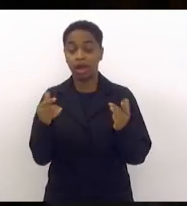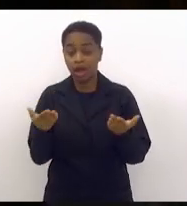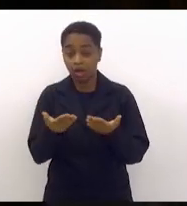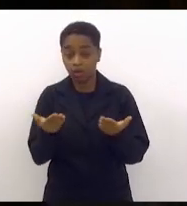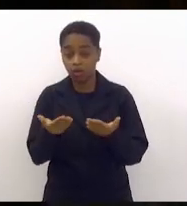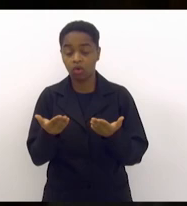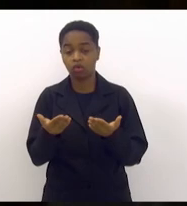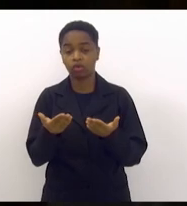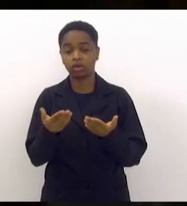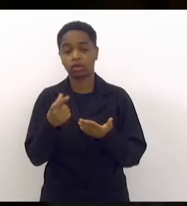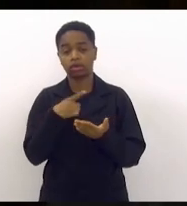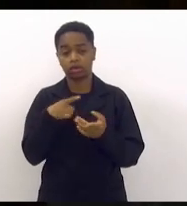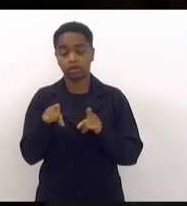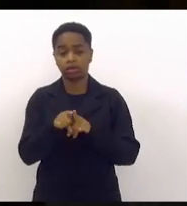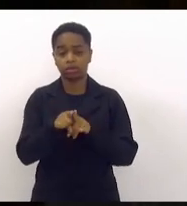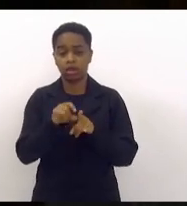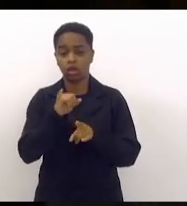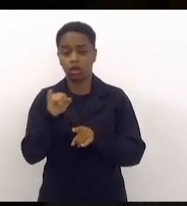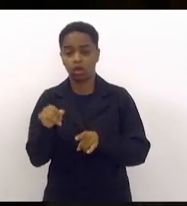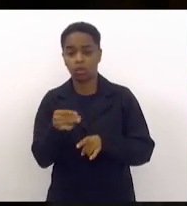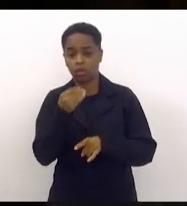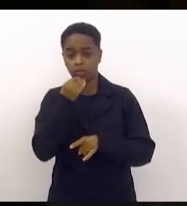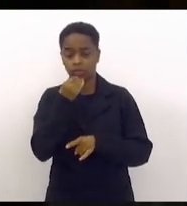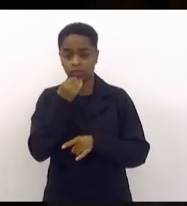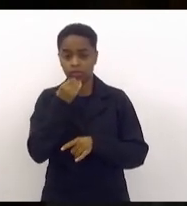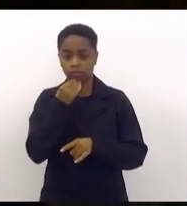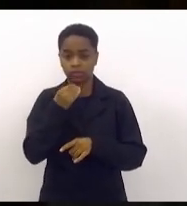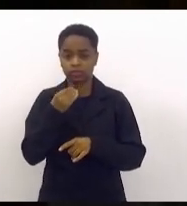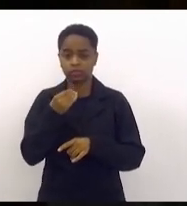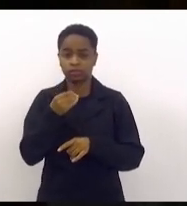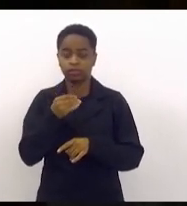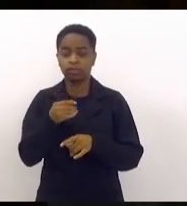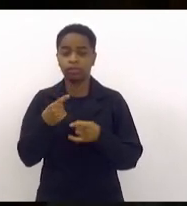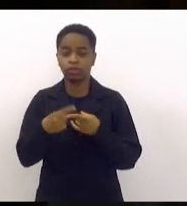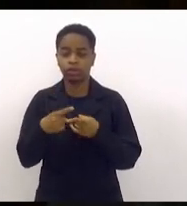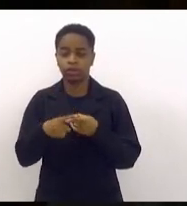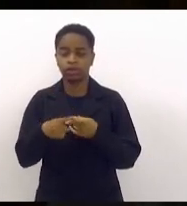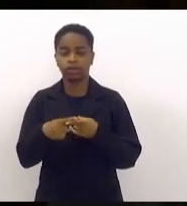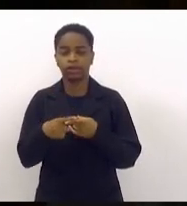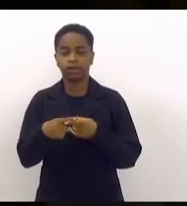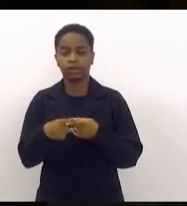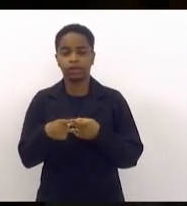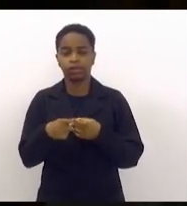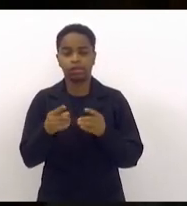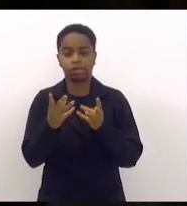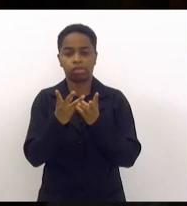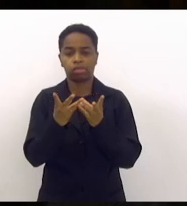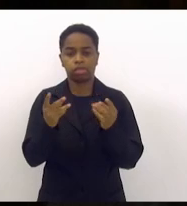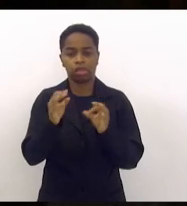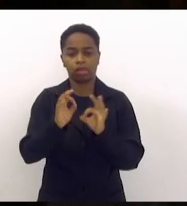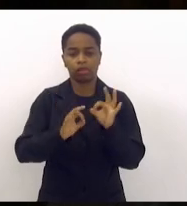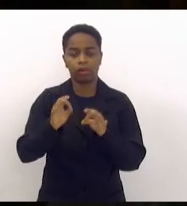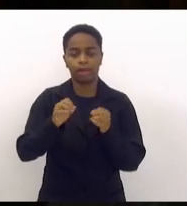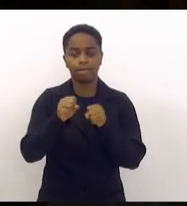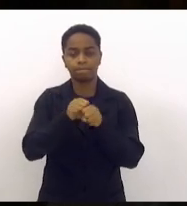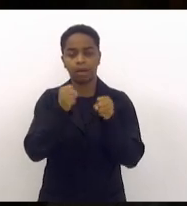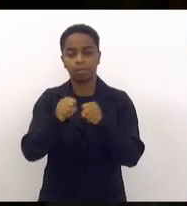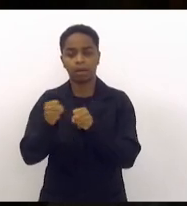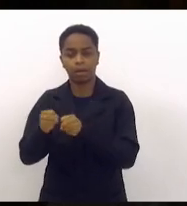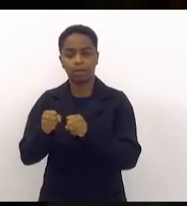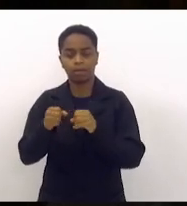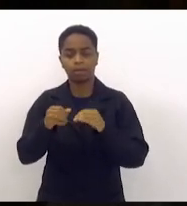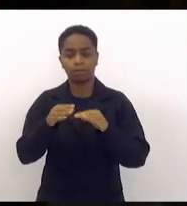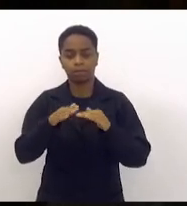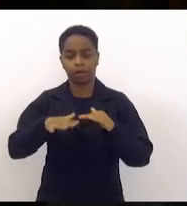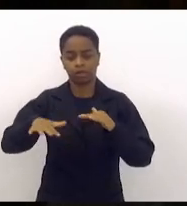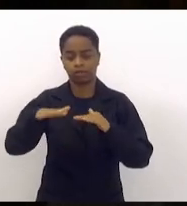Nós temos inclusive uma grande oportunidade com o desmantelamento de plataformas e estruturas que a deputada séria Jordão